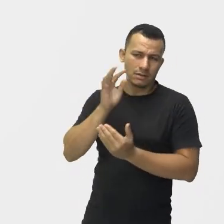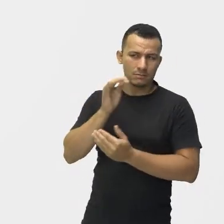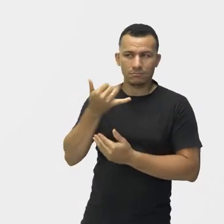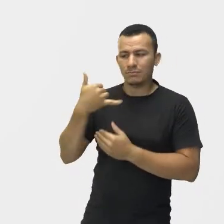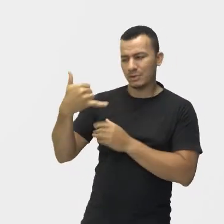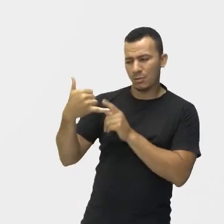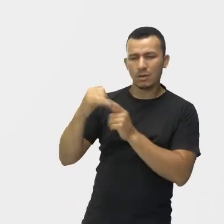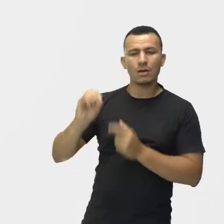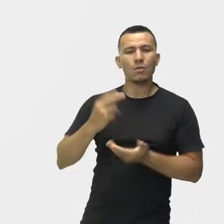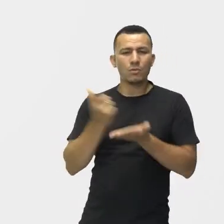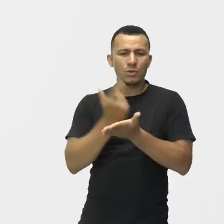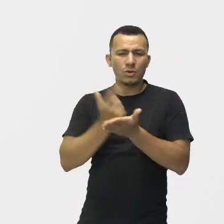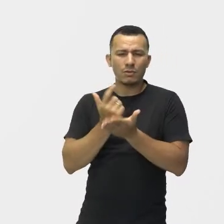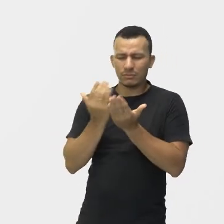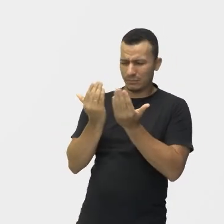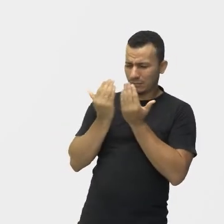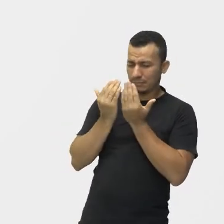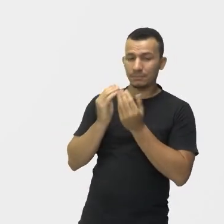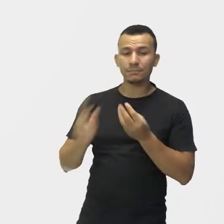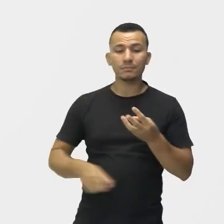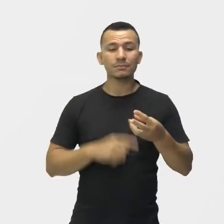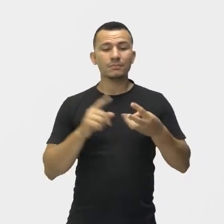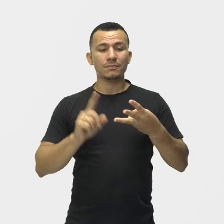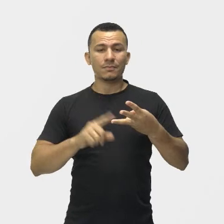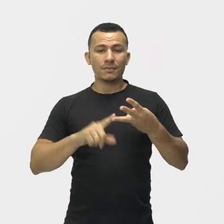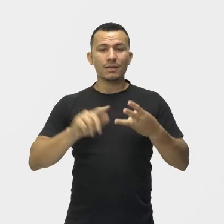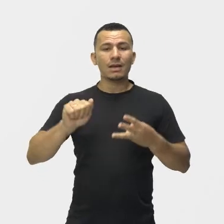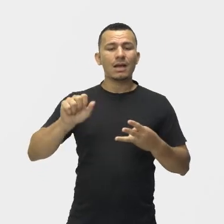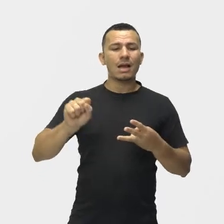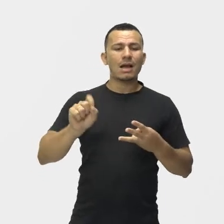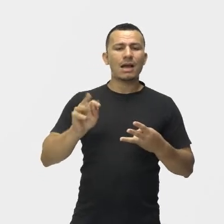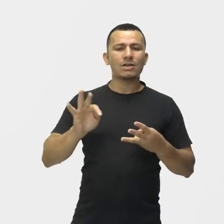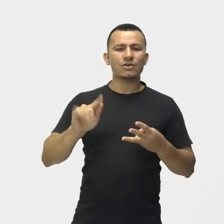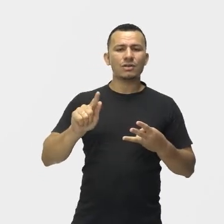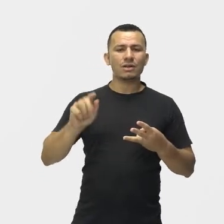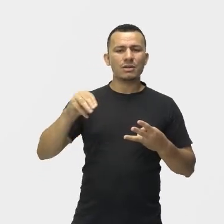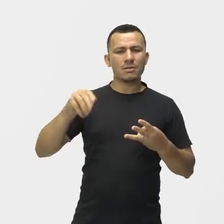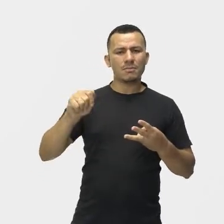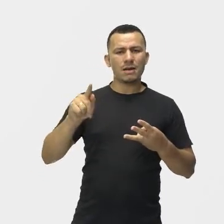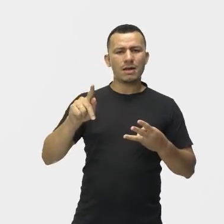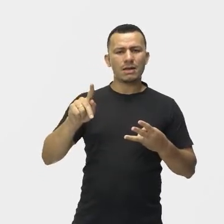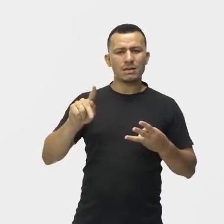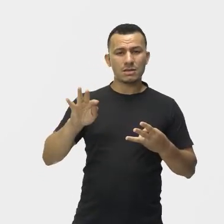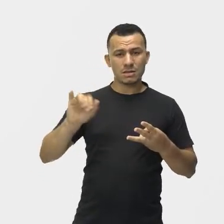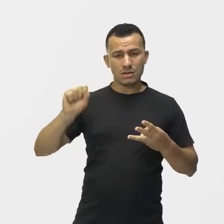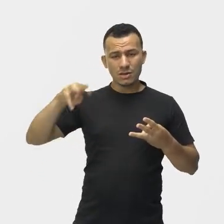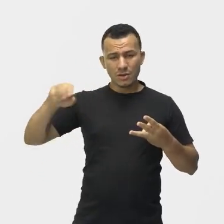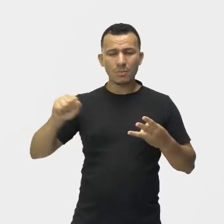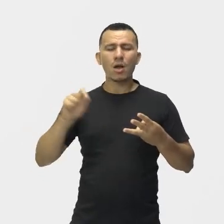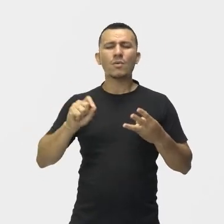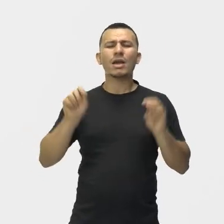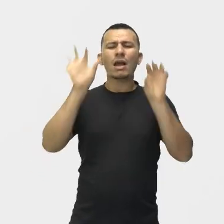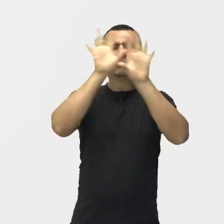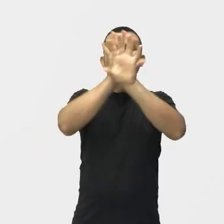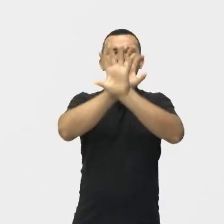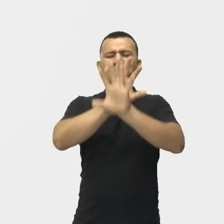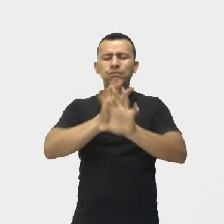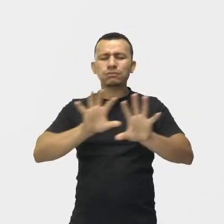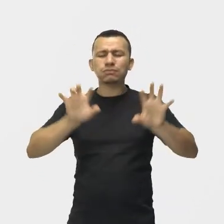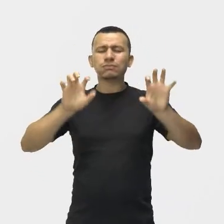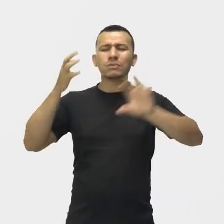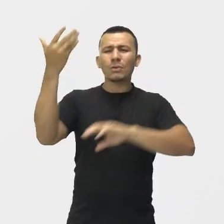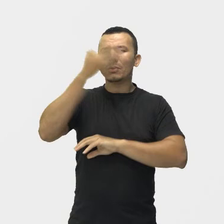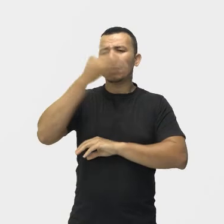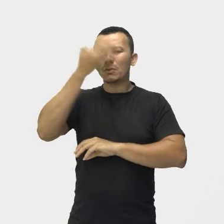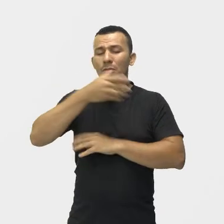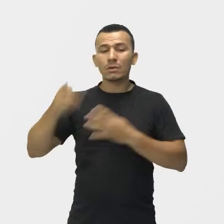Ou no livro, por exemplo. O astigmatismo, que é uma visão distorcida, como se você visse tudo borrado. A